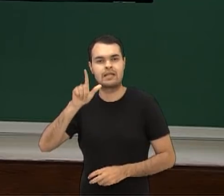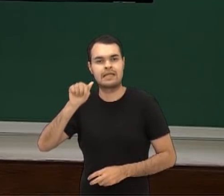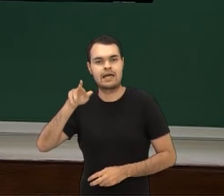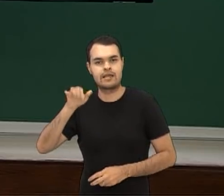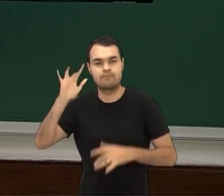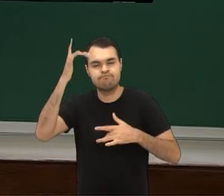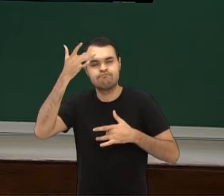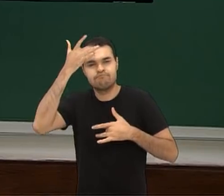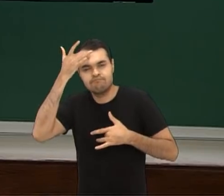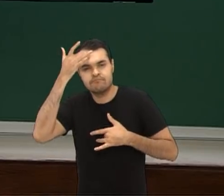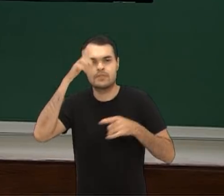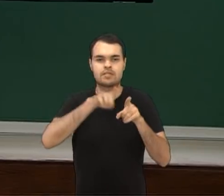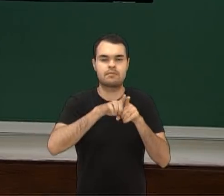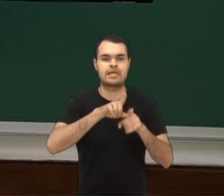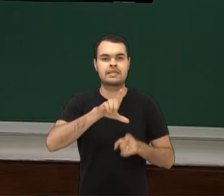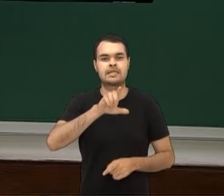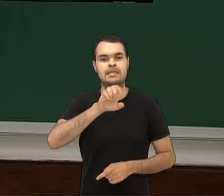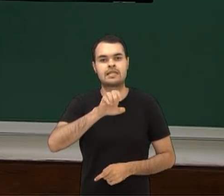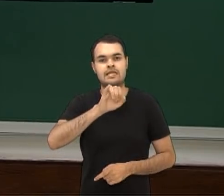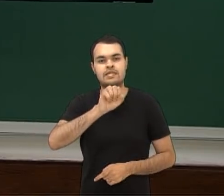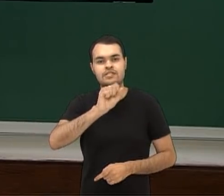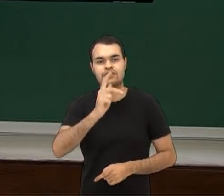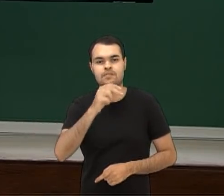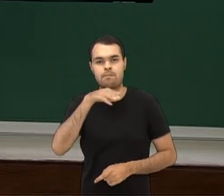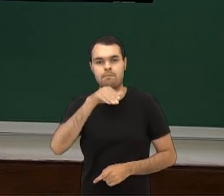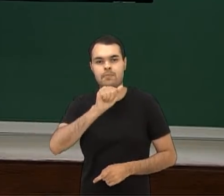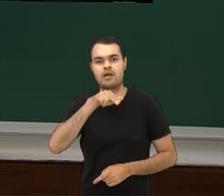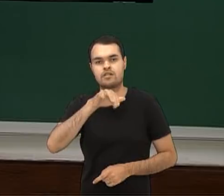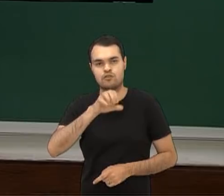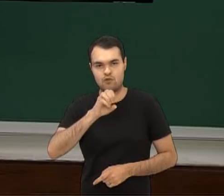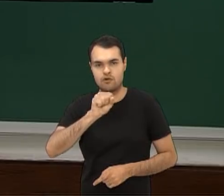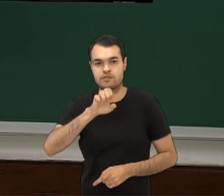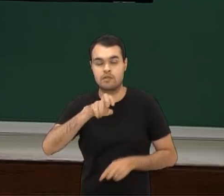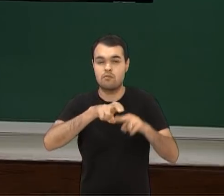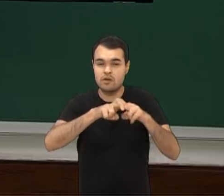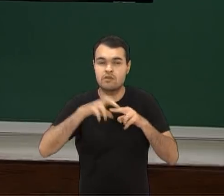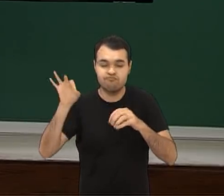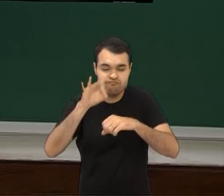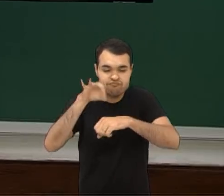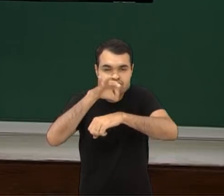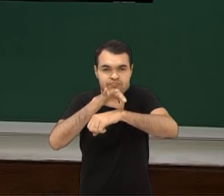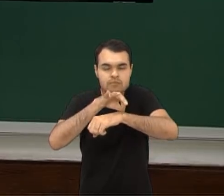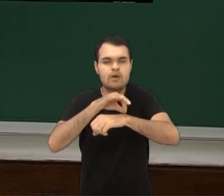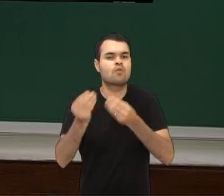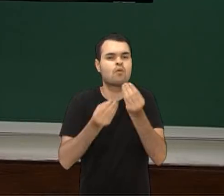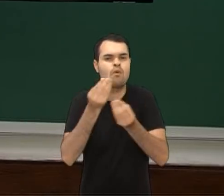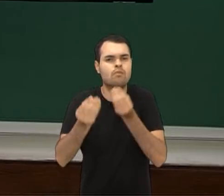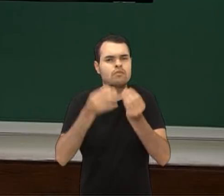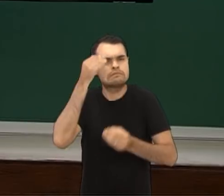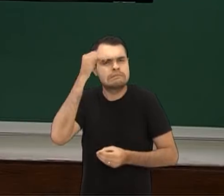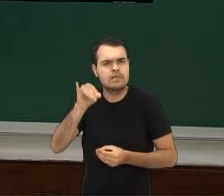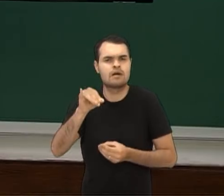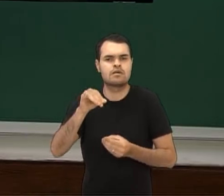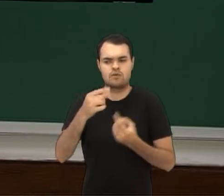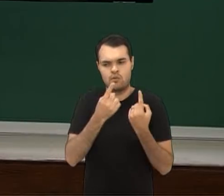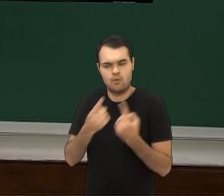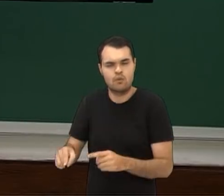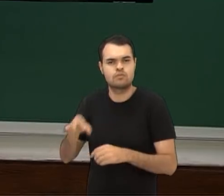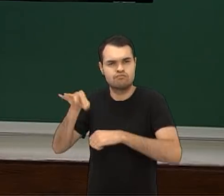por picadas de mosquitos, portanto, os meios de prevenção são o combate ao mosquito, o uso